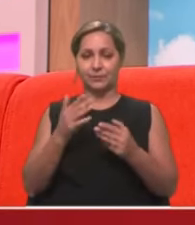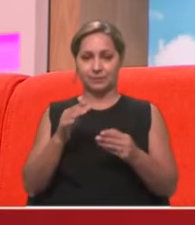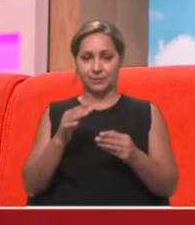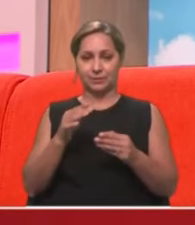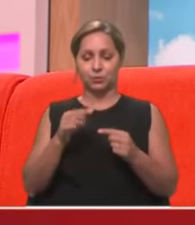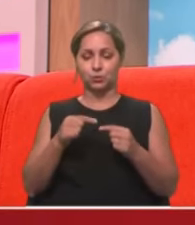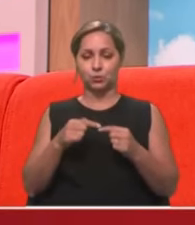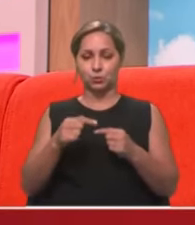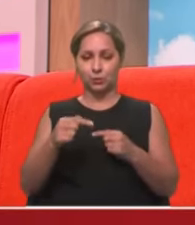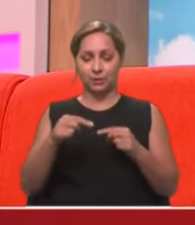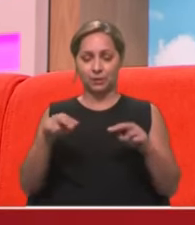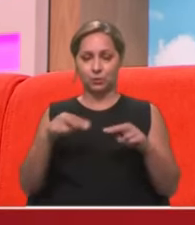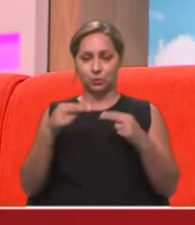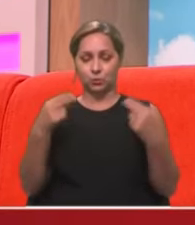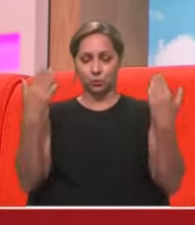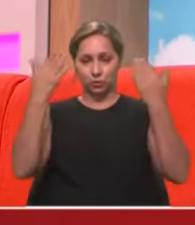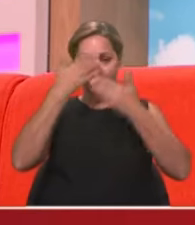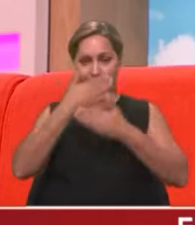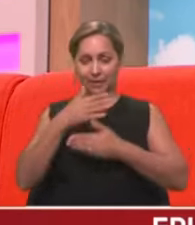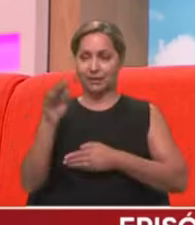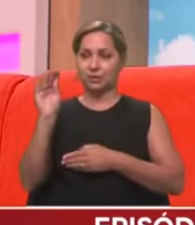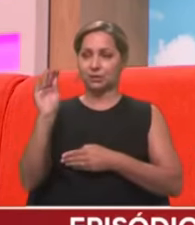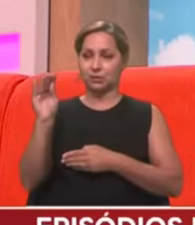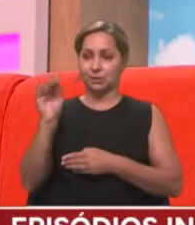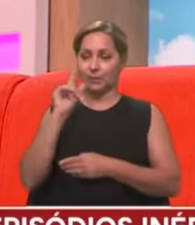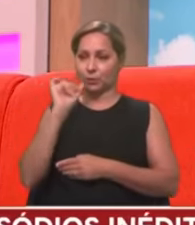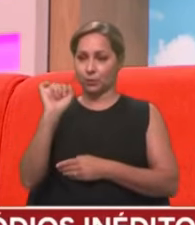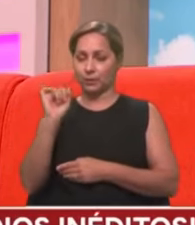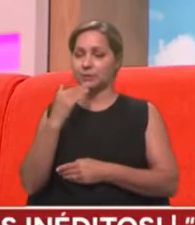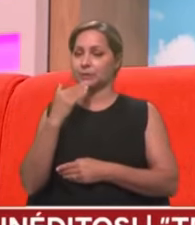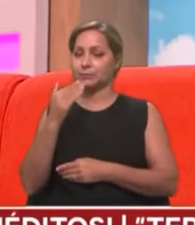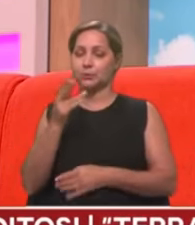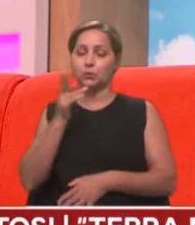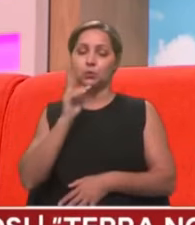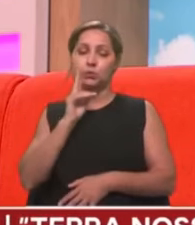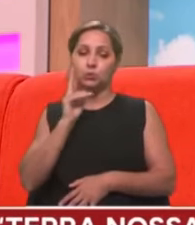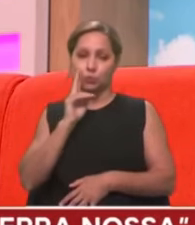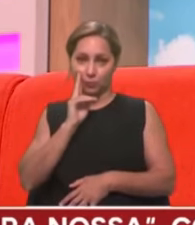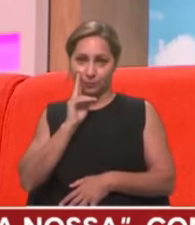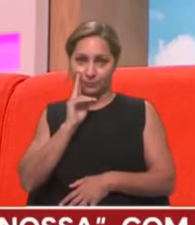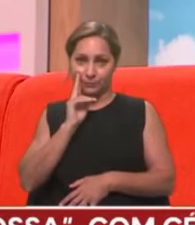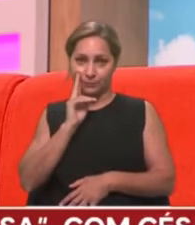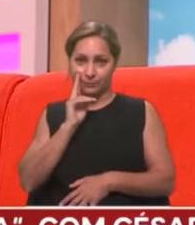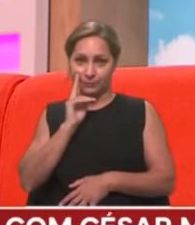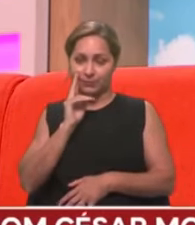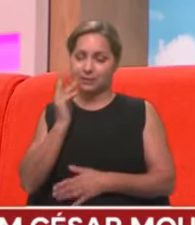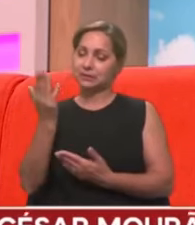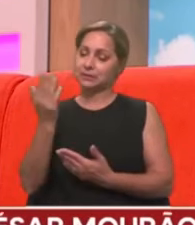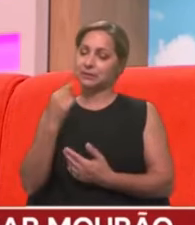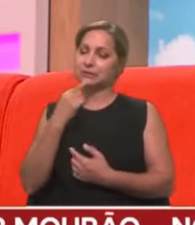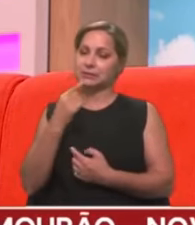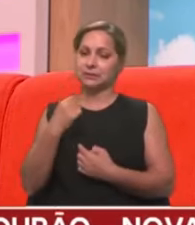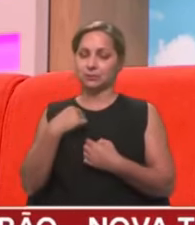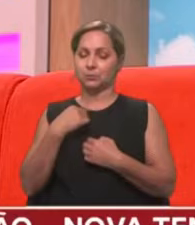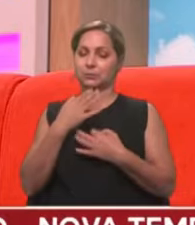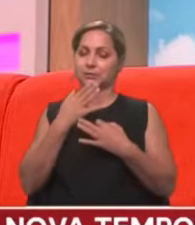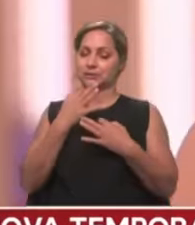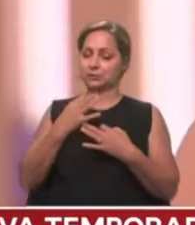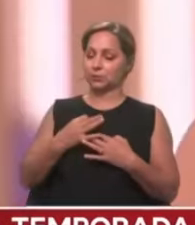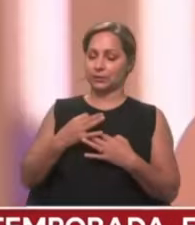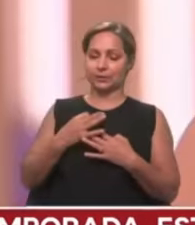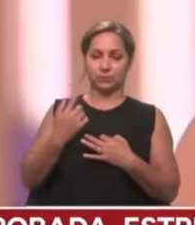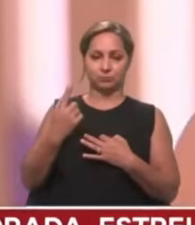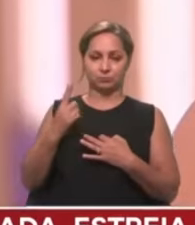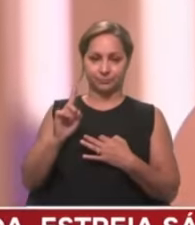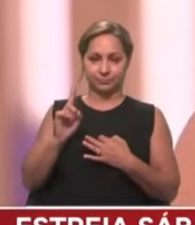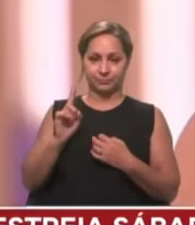durante o jantar de chamar o Francisco e de lhe pedir desculpa do sucedido e de lhe dizerem que não tinham sido